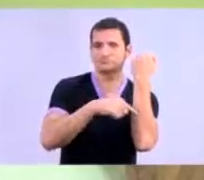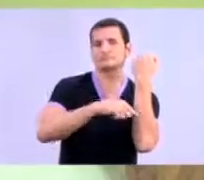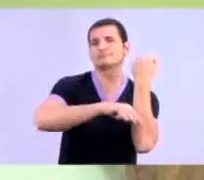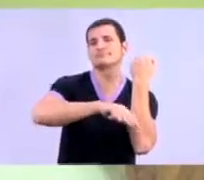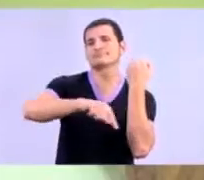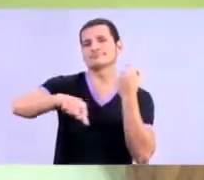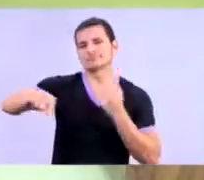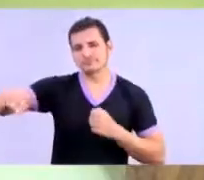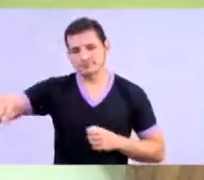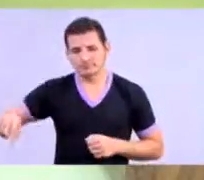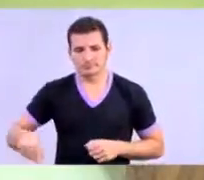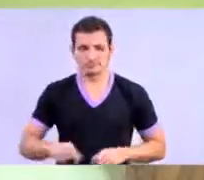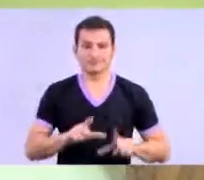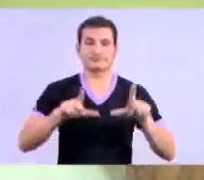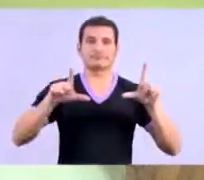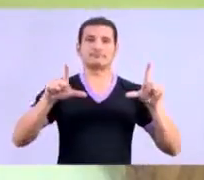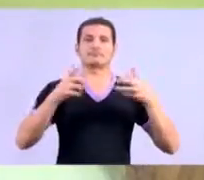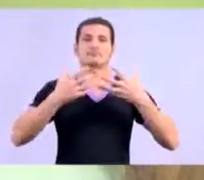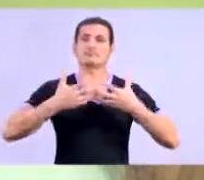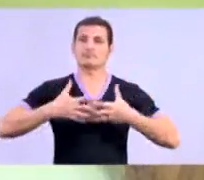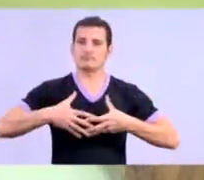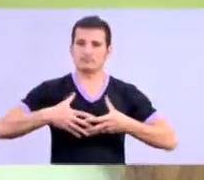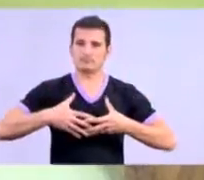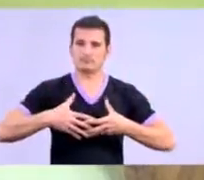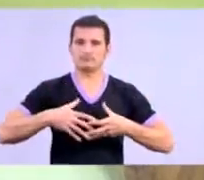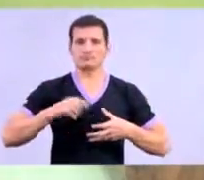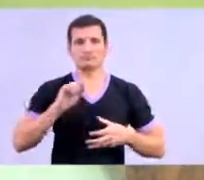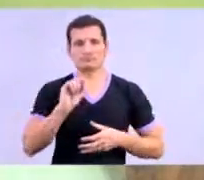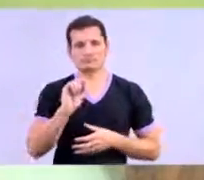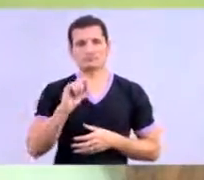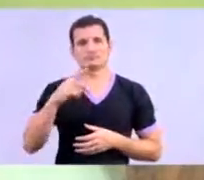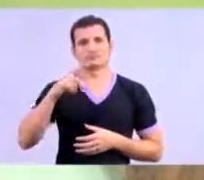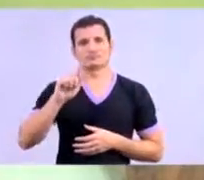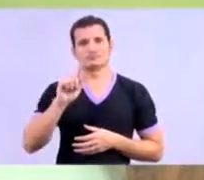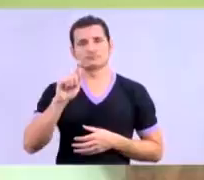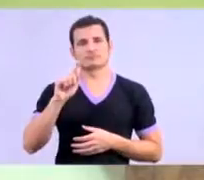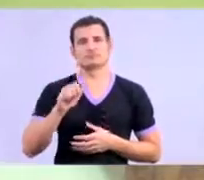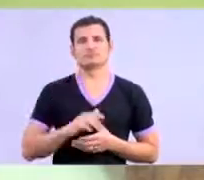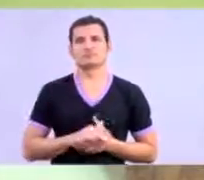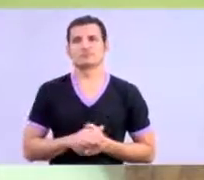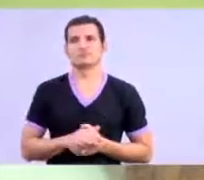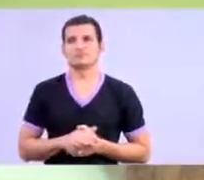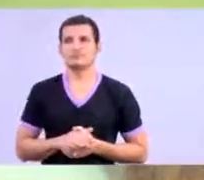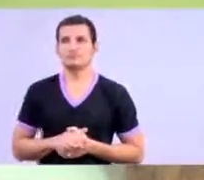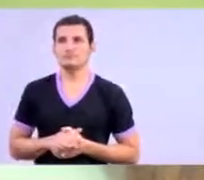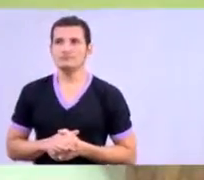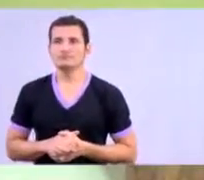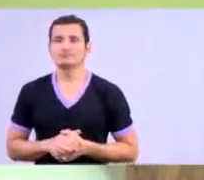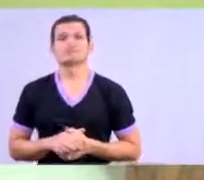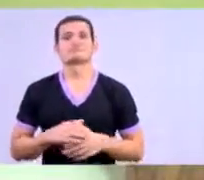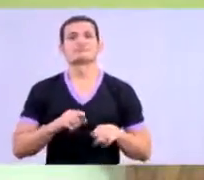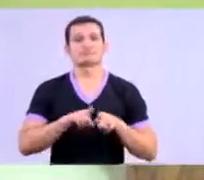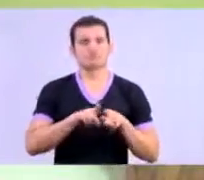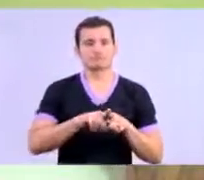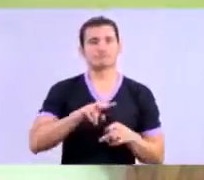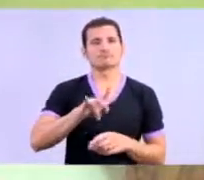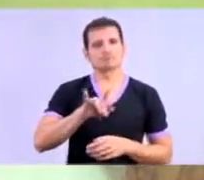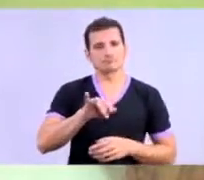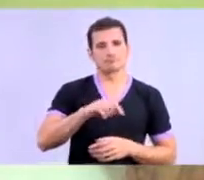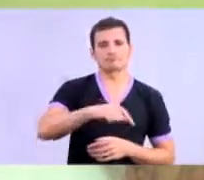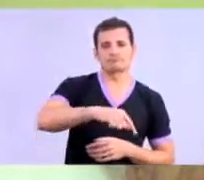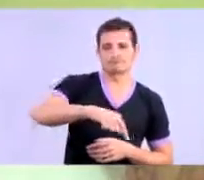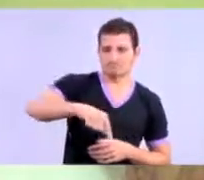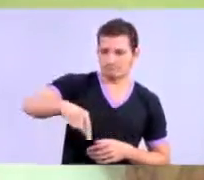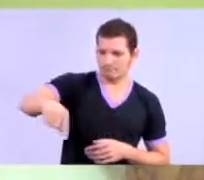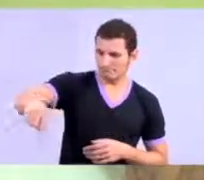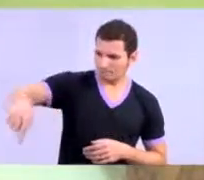página do IFRA, a página principal, na homepage do IFRA, que também vai passar por uma série de dispositivos,